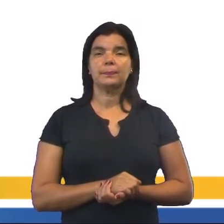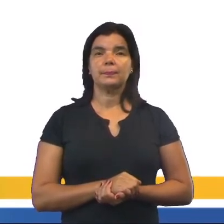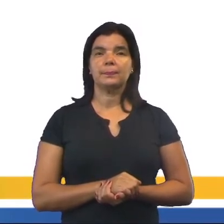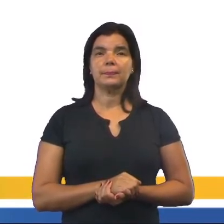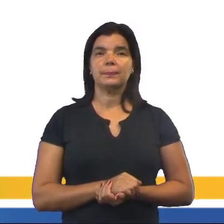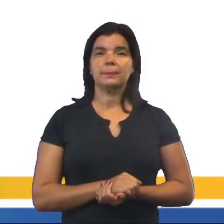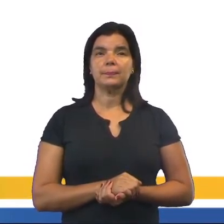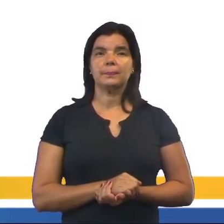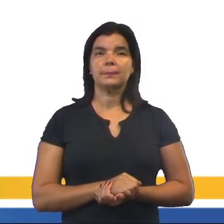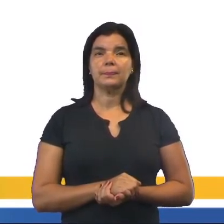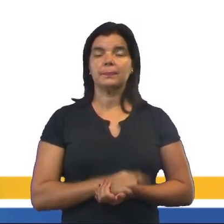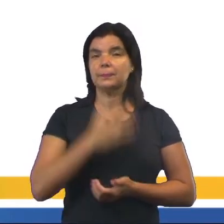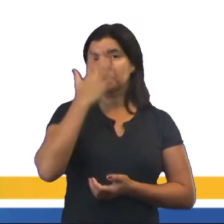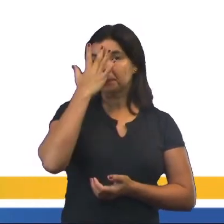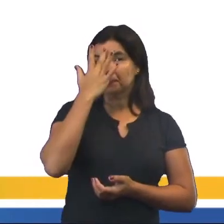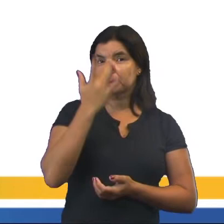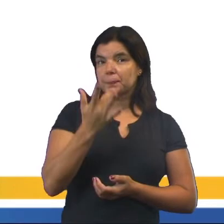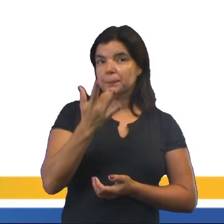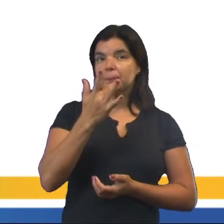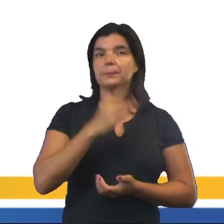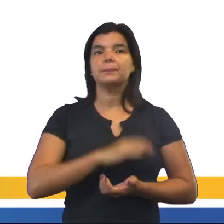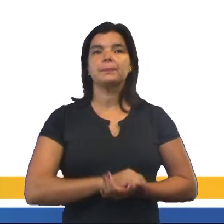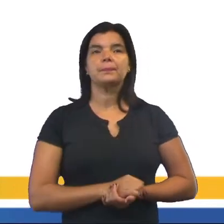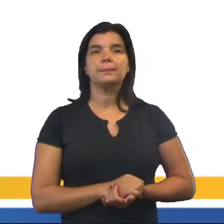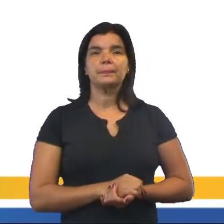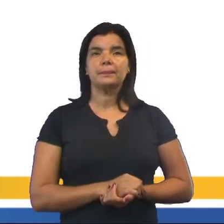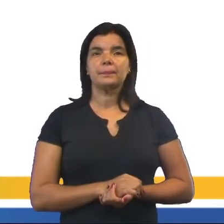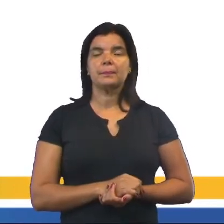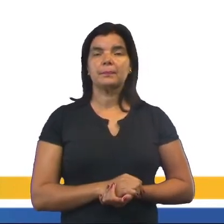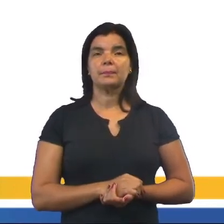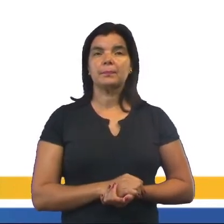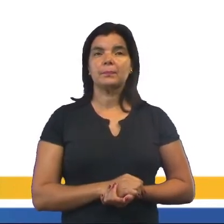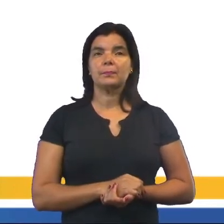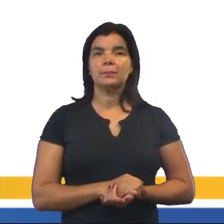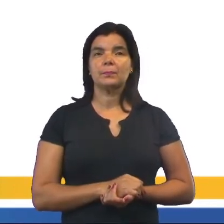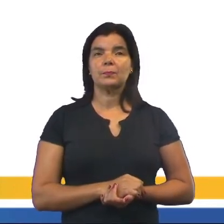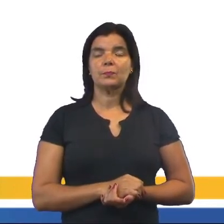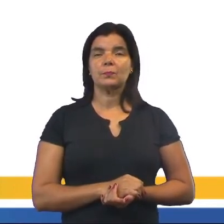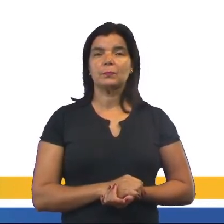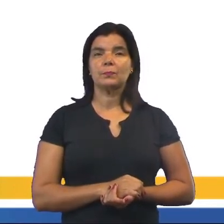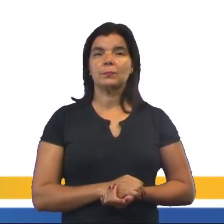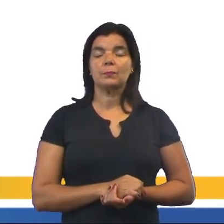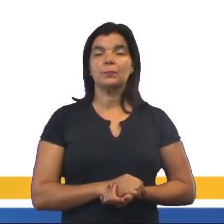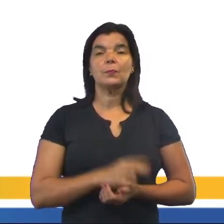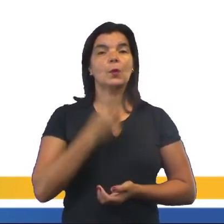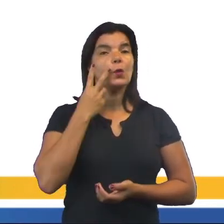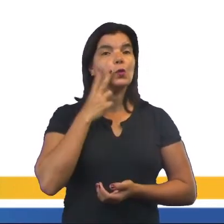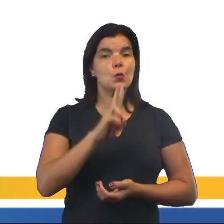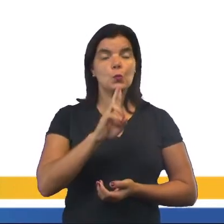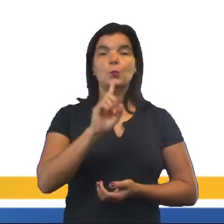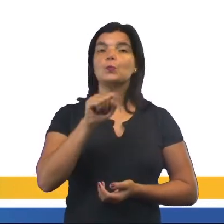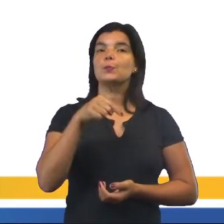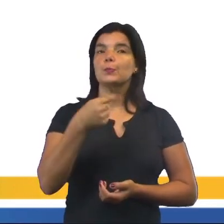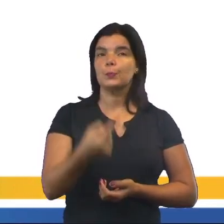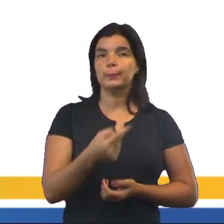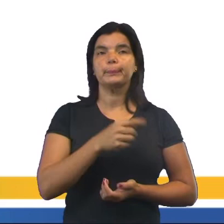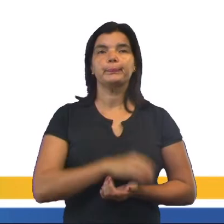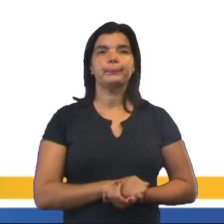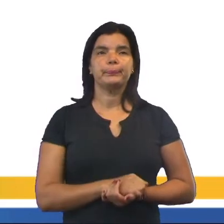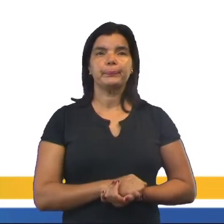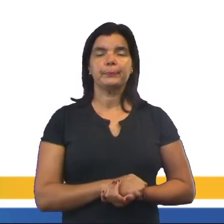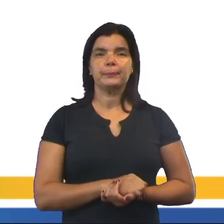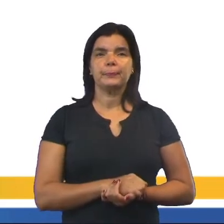falar especificamente amanhã. E eu posso dizer também in 2 days, em 2 dias, ou